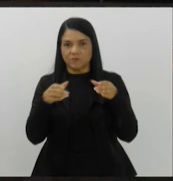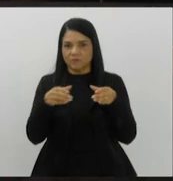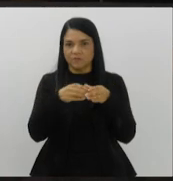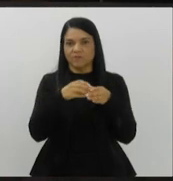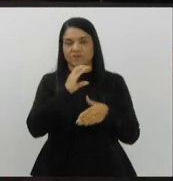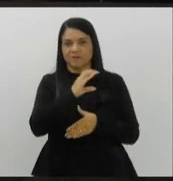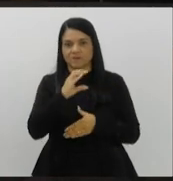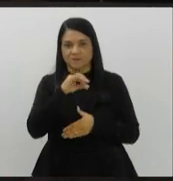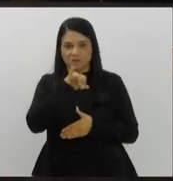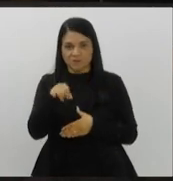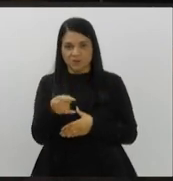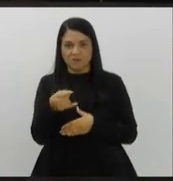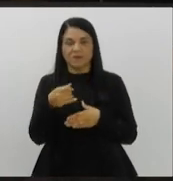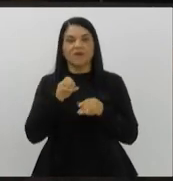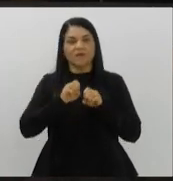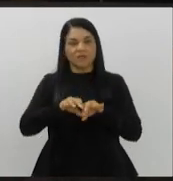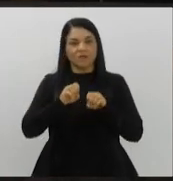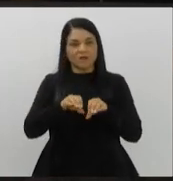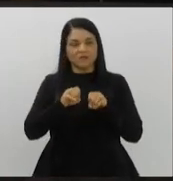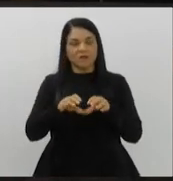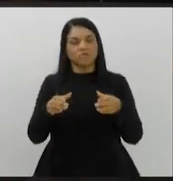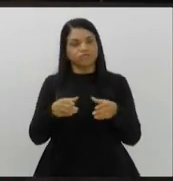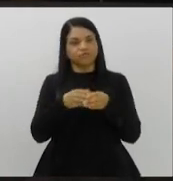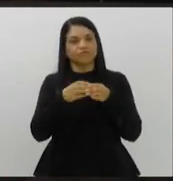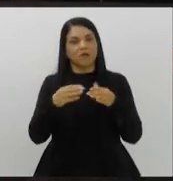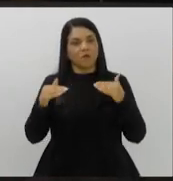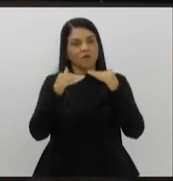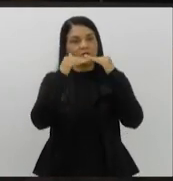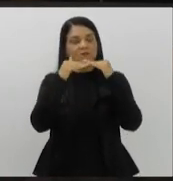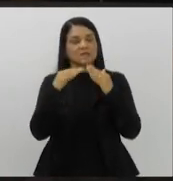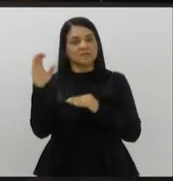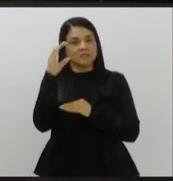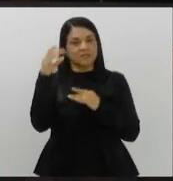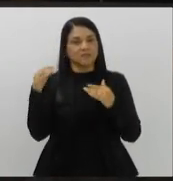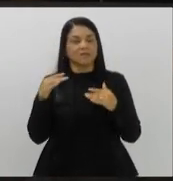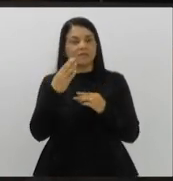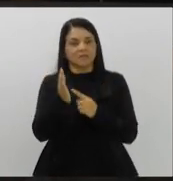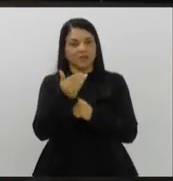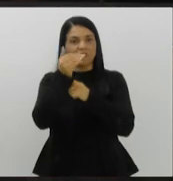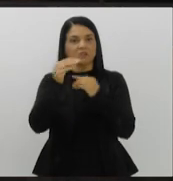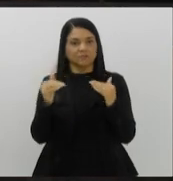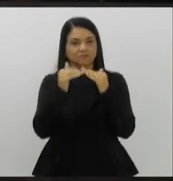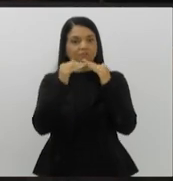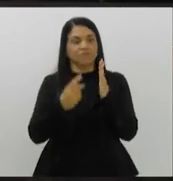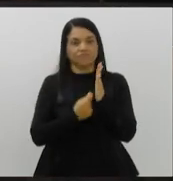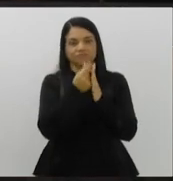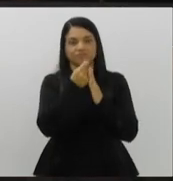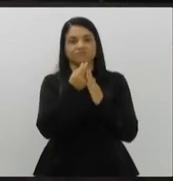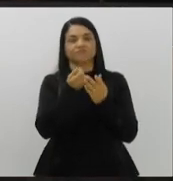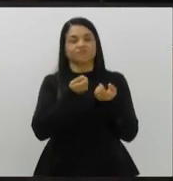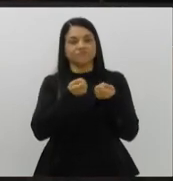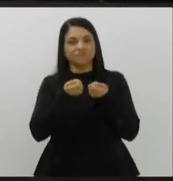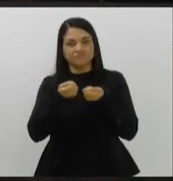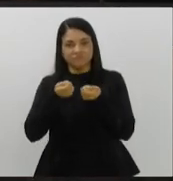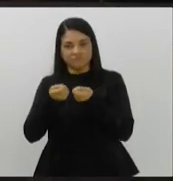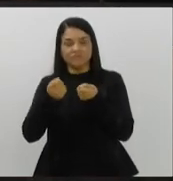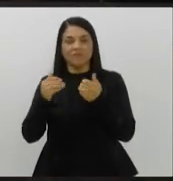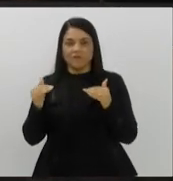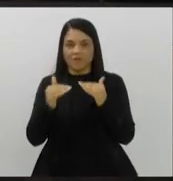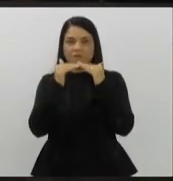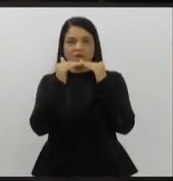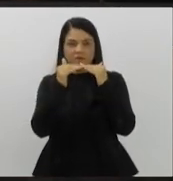Constituição e Justiça, Educação, favorável, Ciência e Tecnologia, favorável, Orçamento e Finanças, Fiscalização Financeira e